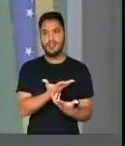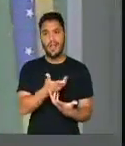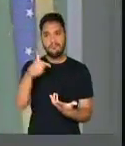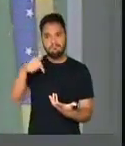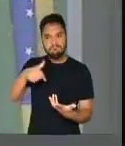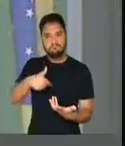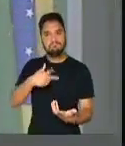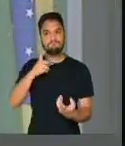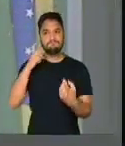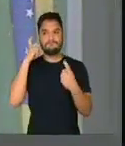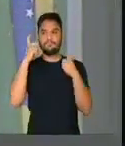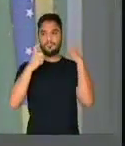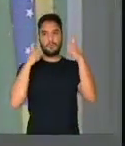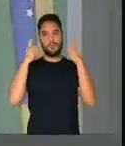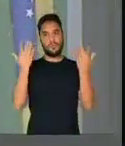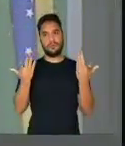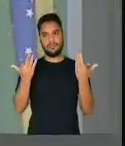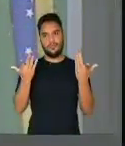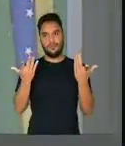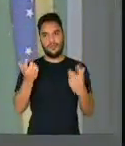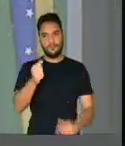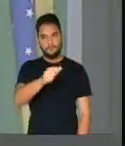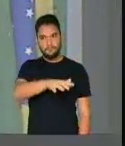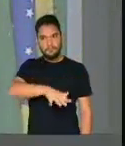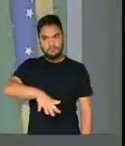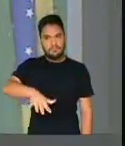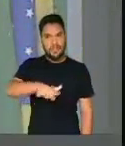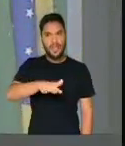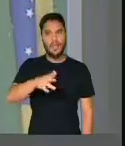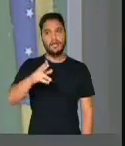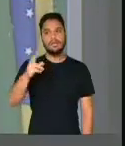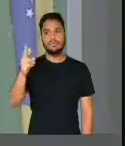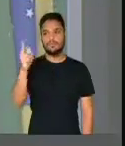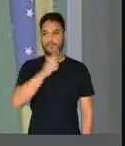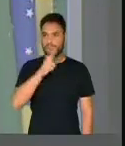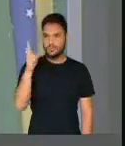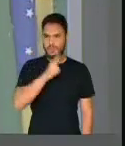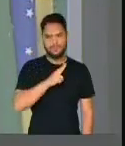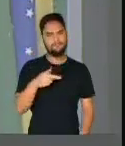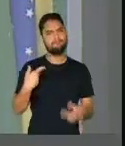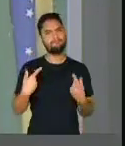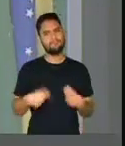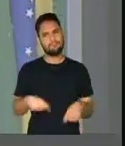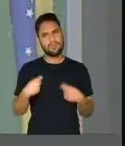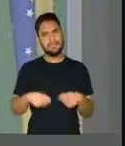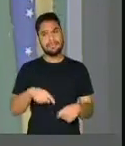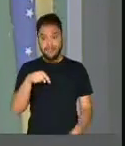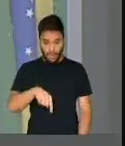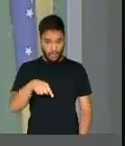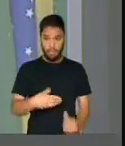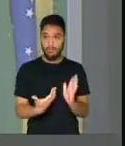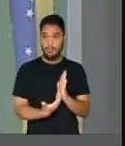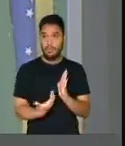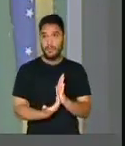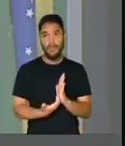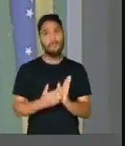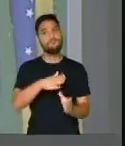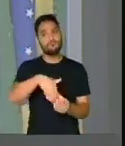preocupação em relação à urgente necessidade deste parlamento